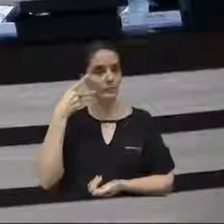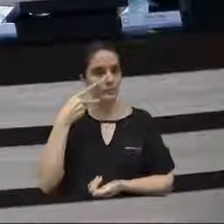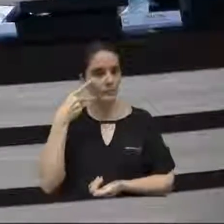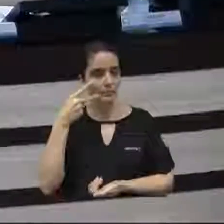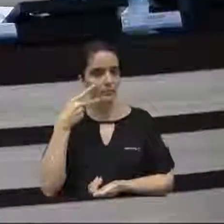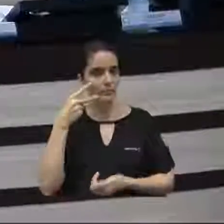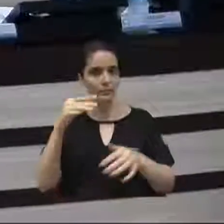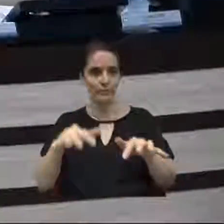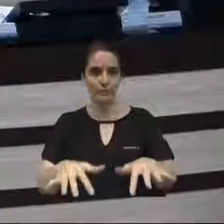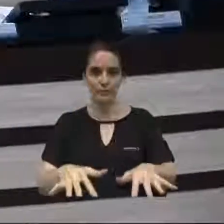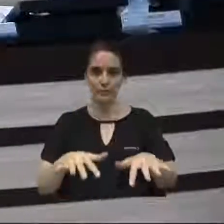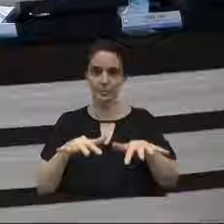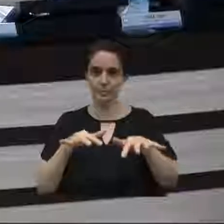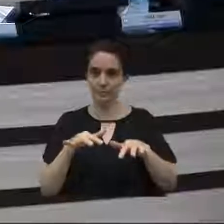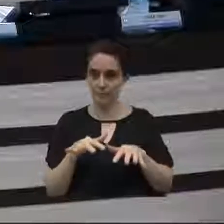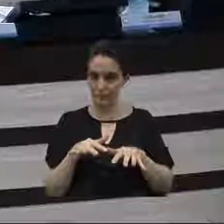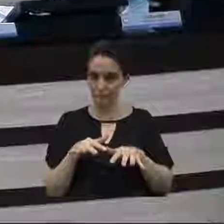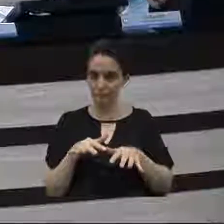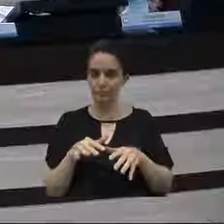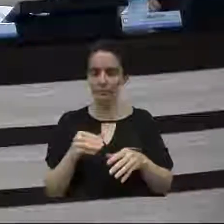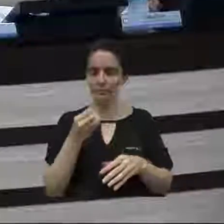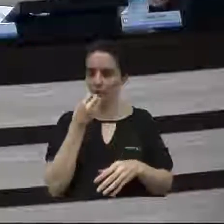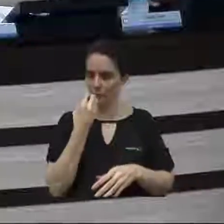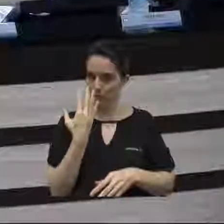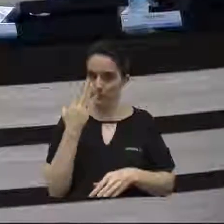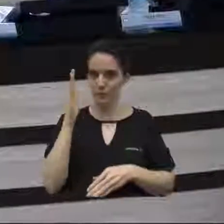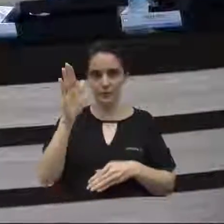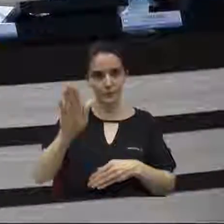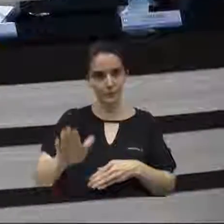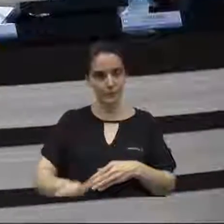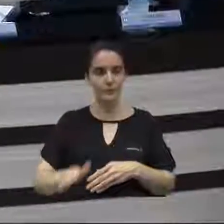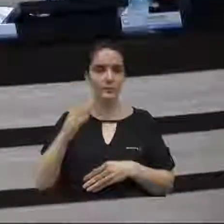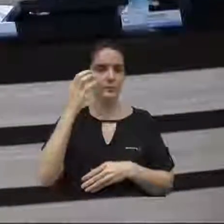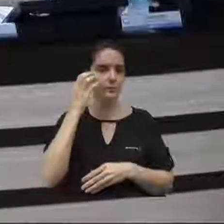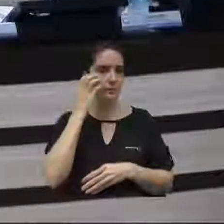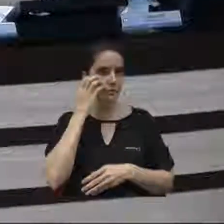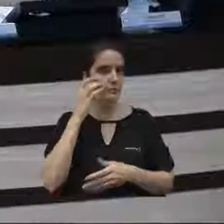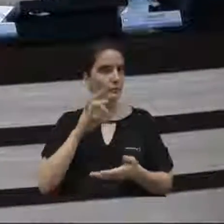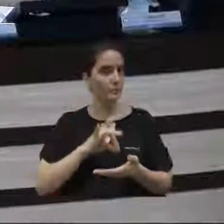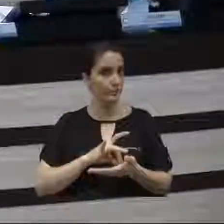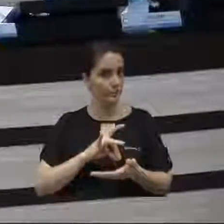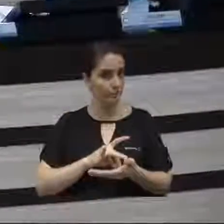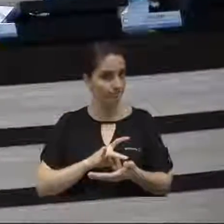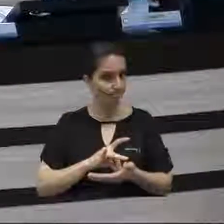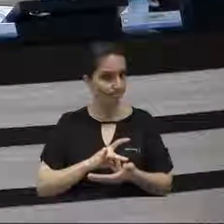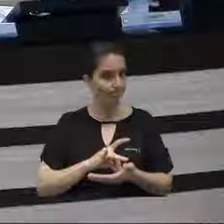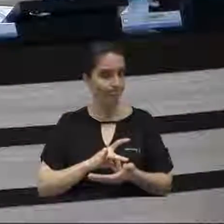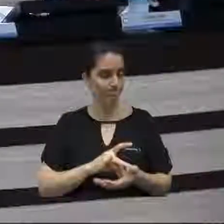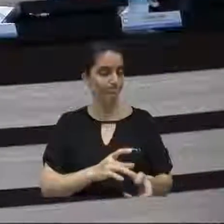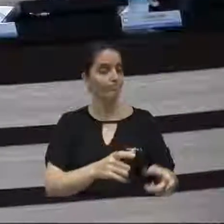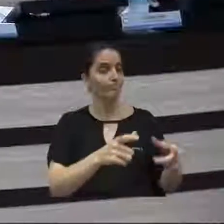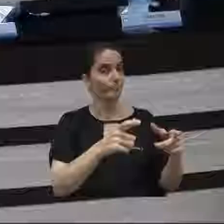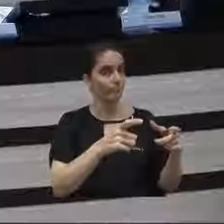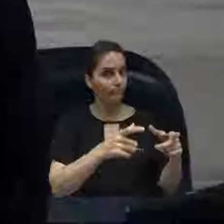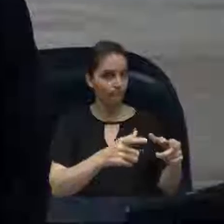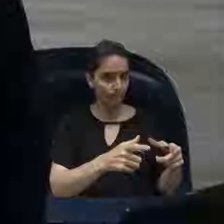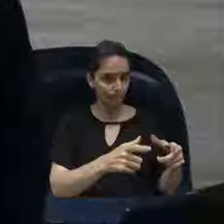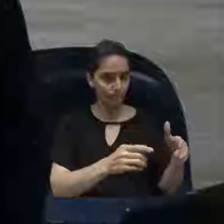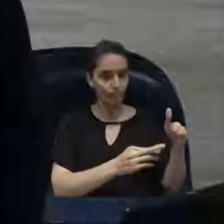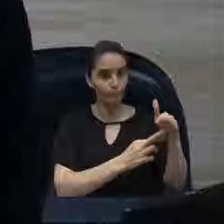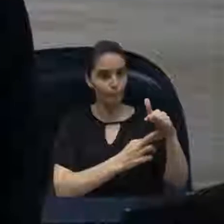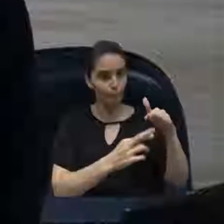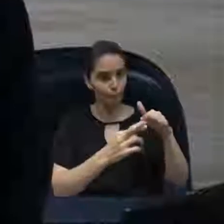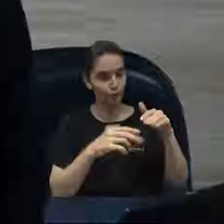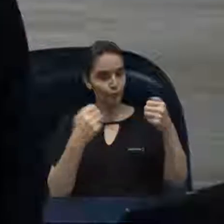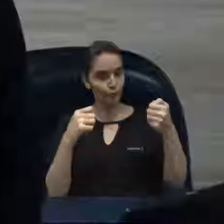pares, público que nos acompanha, minha boa tarde. Doutor Marcelo, realmente uma área que necessita de